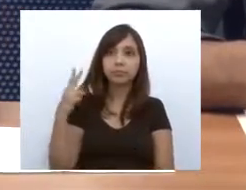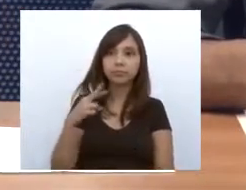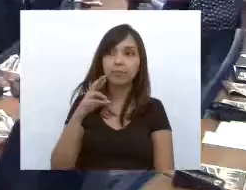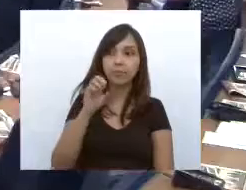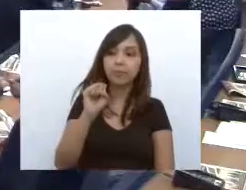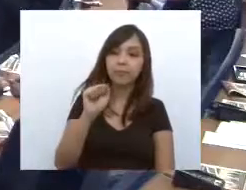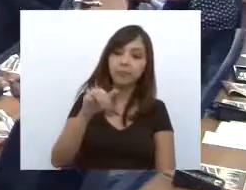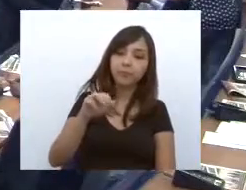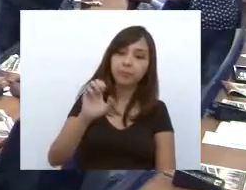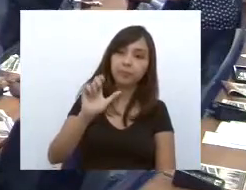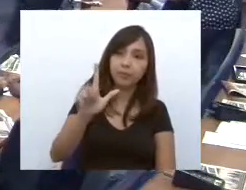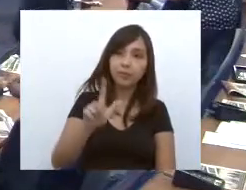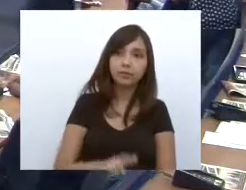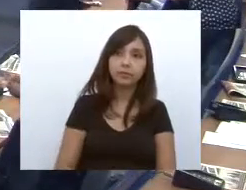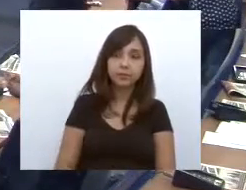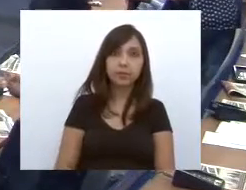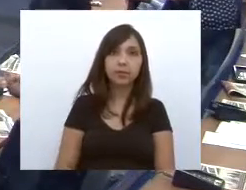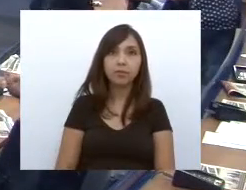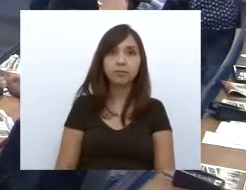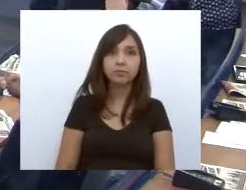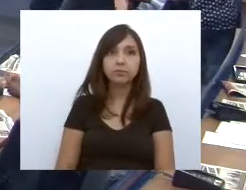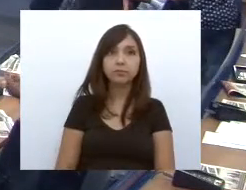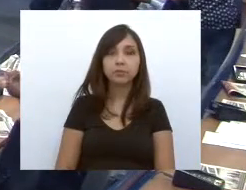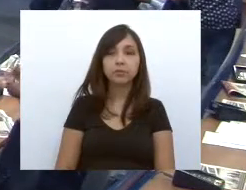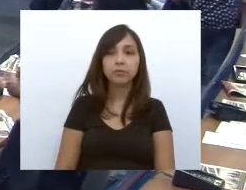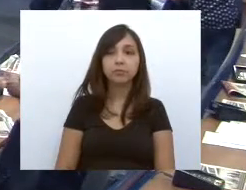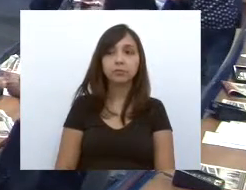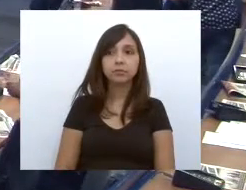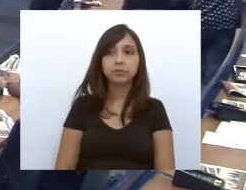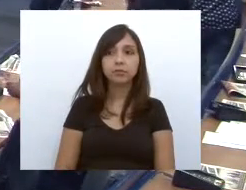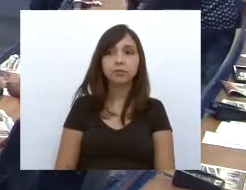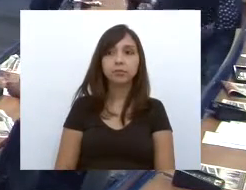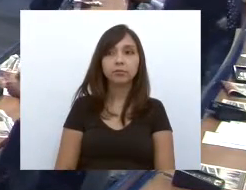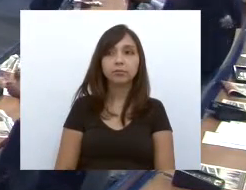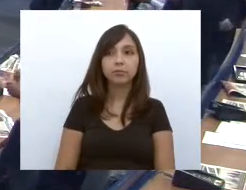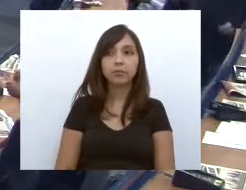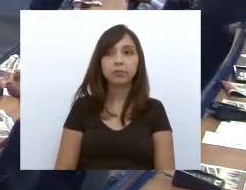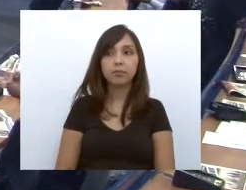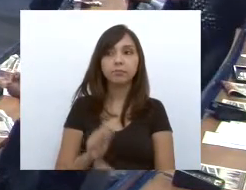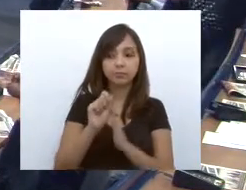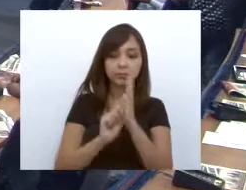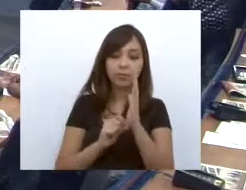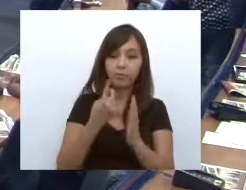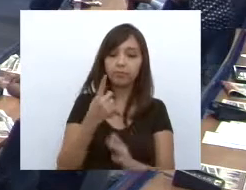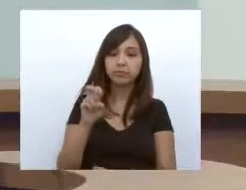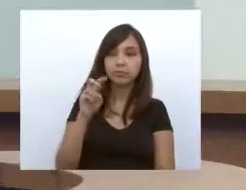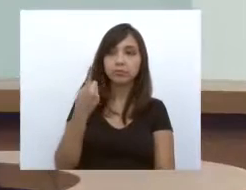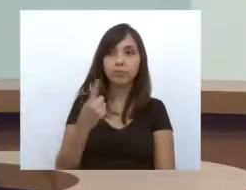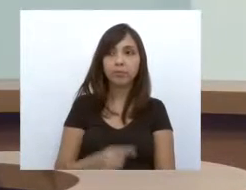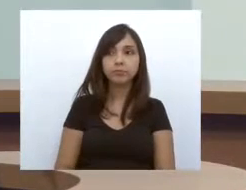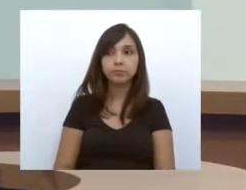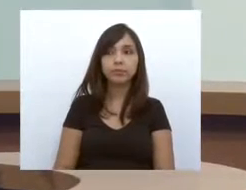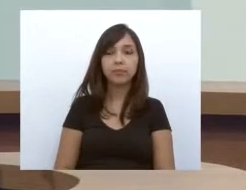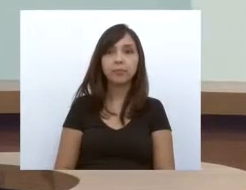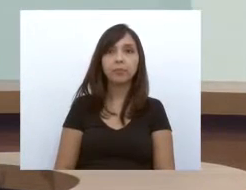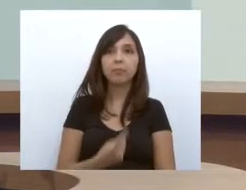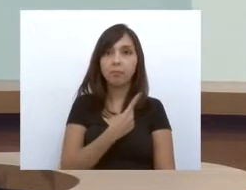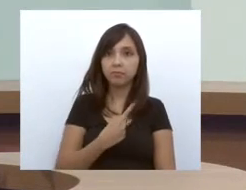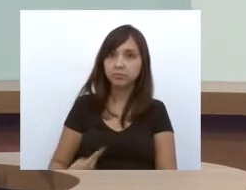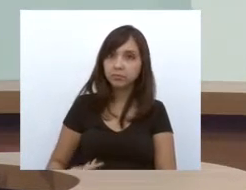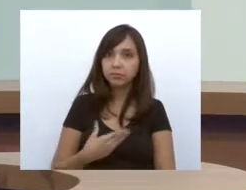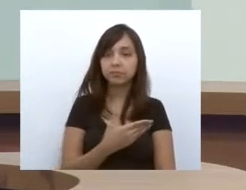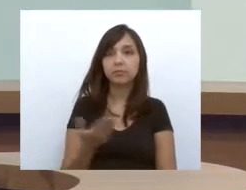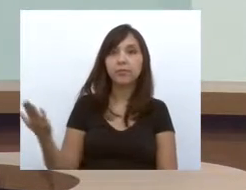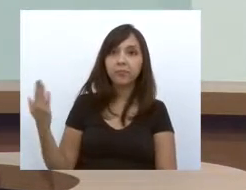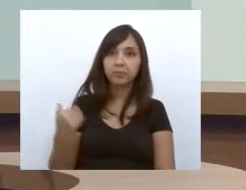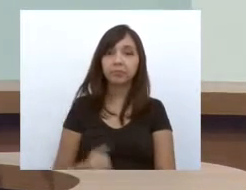vereador Samuel Vasconcelos. Pelo 151. Pelo artigo 151, vereador. Senhor presidente, nobres